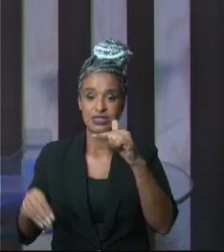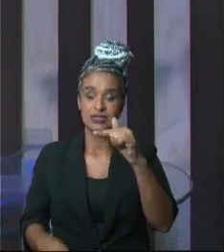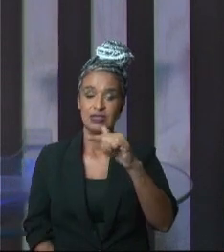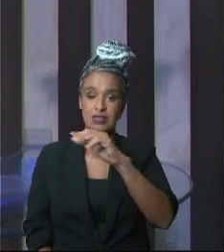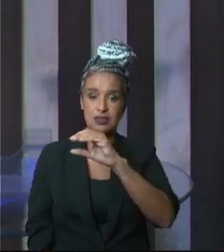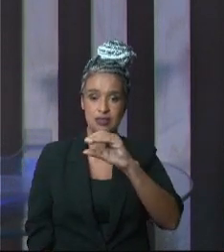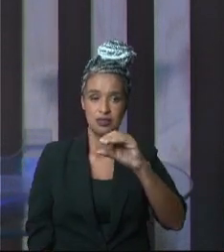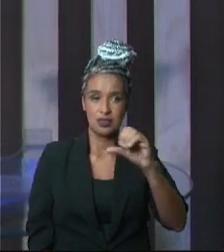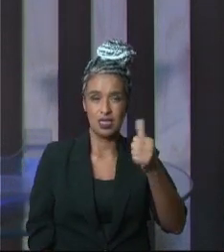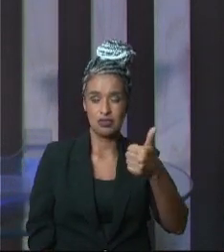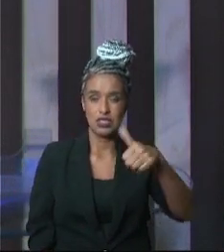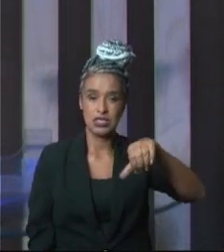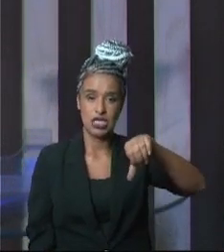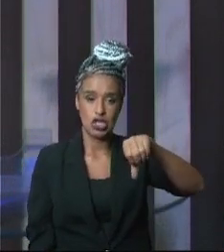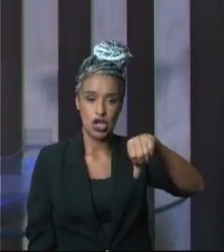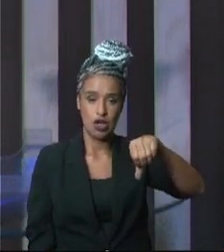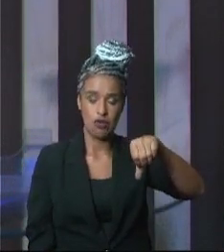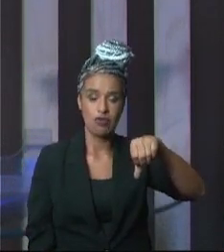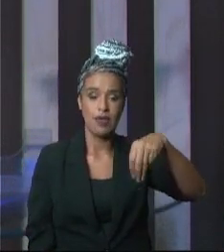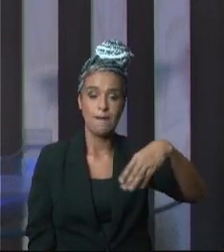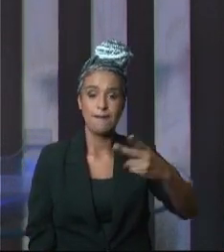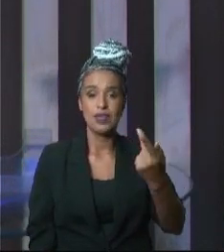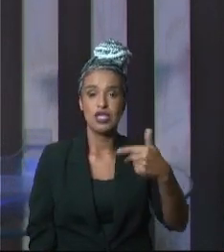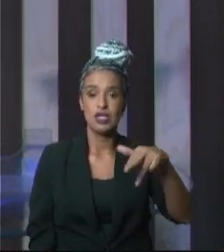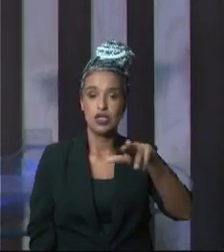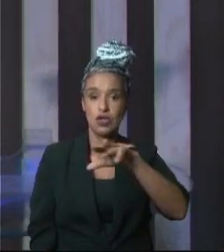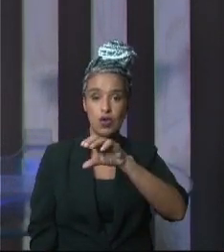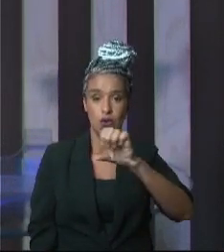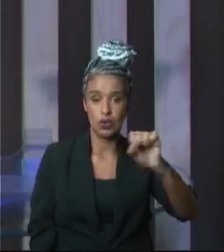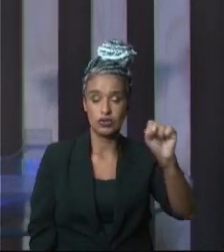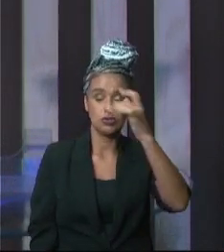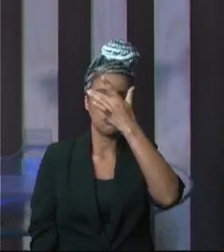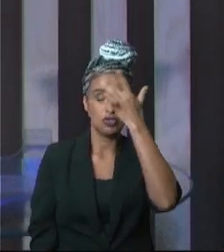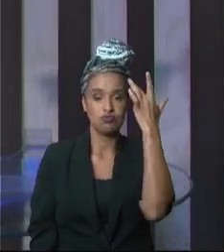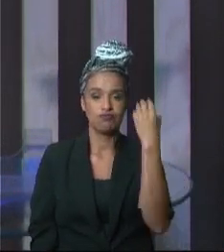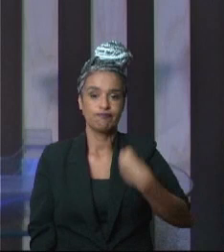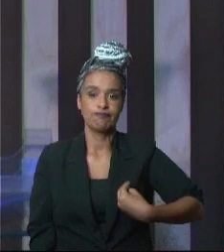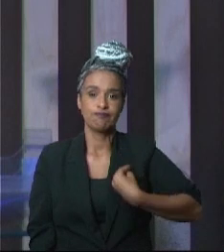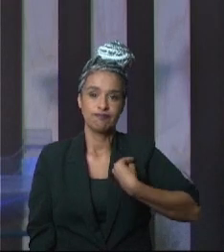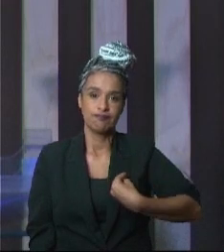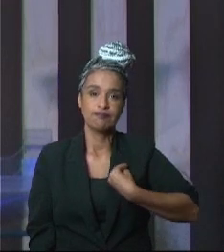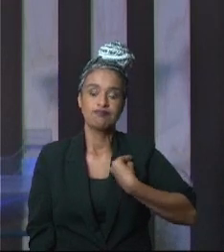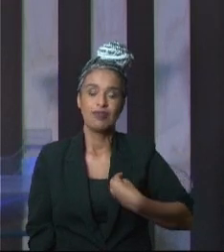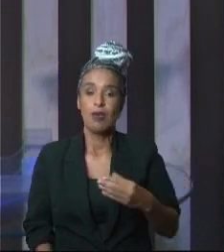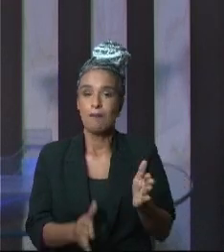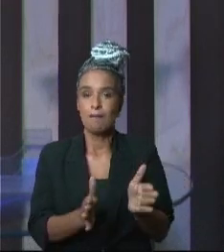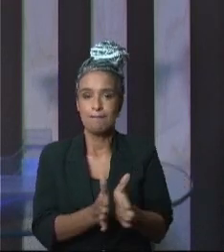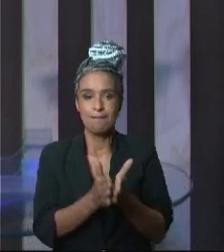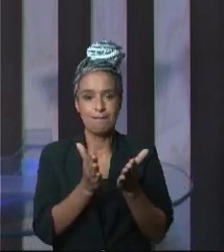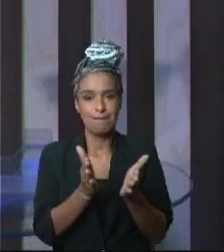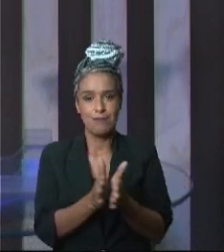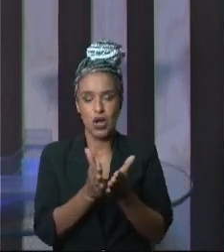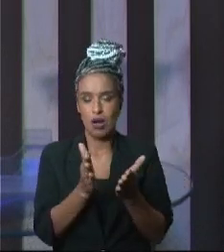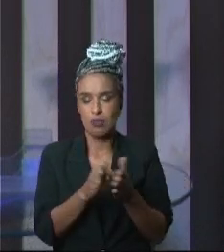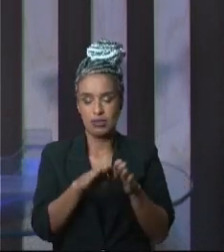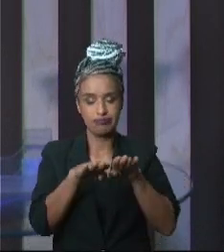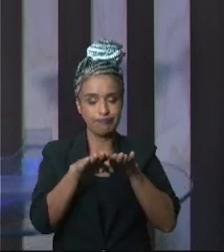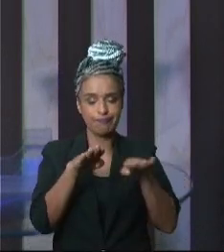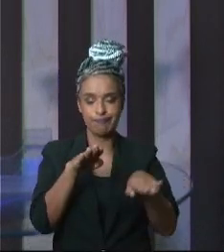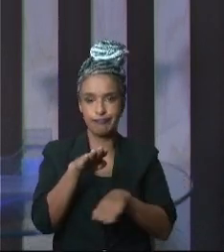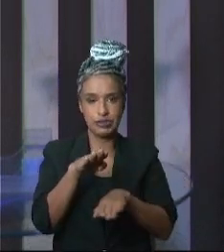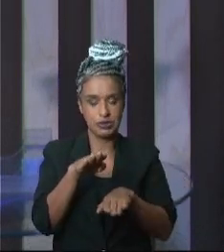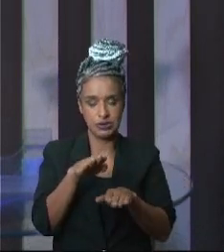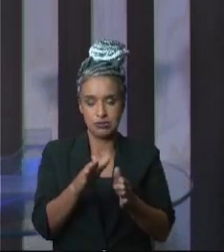719 milhões de pessoas vivem em extrema pobreza, com menos de